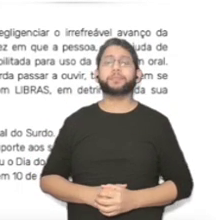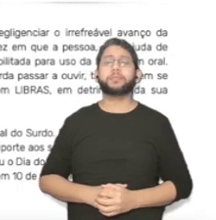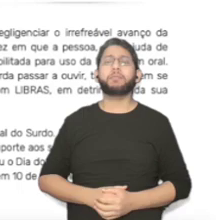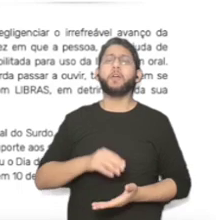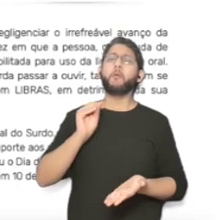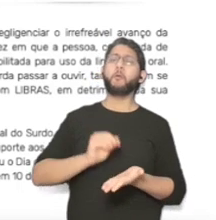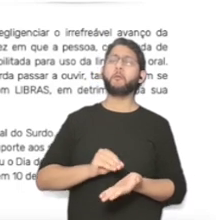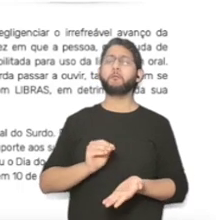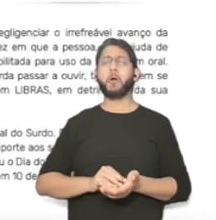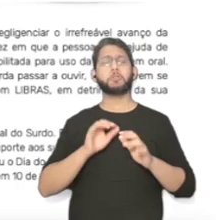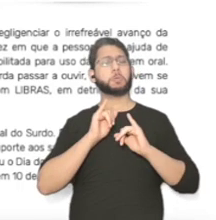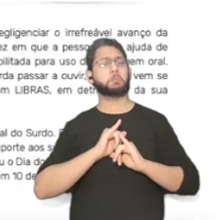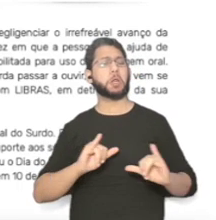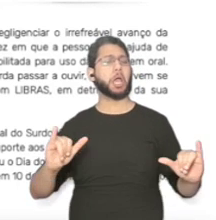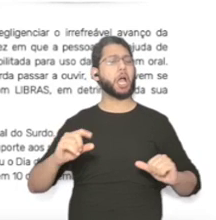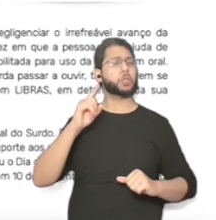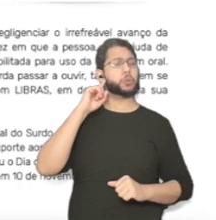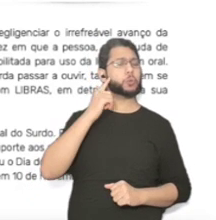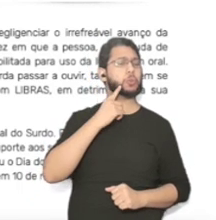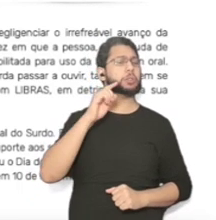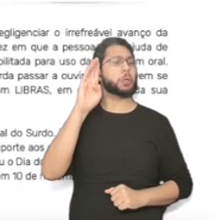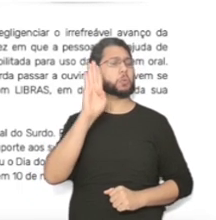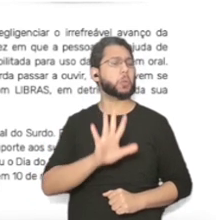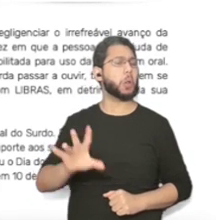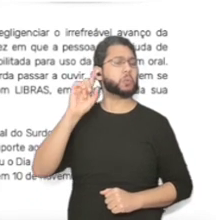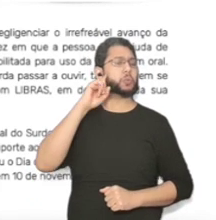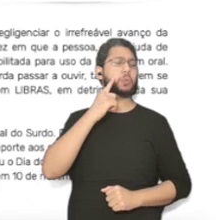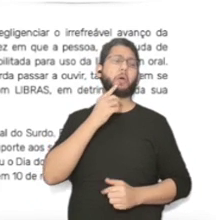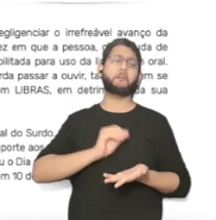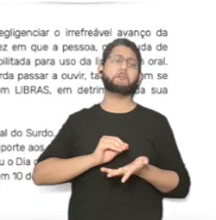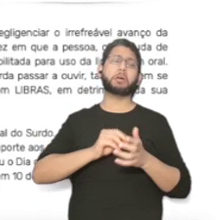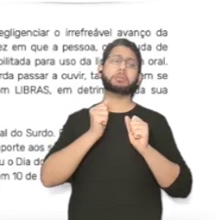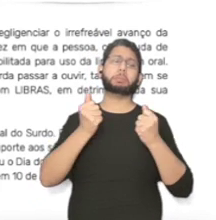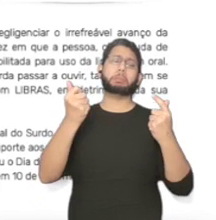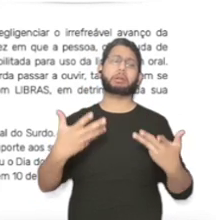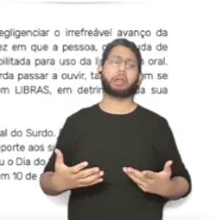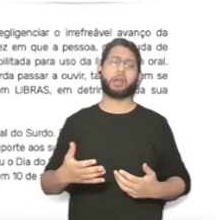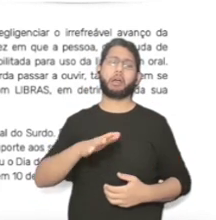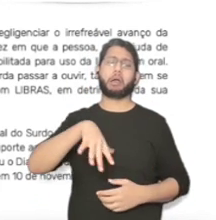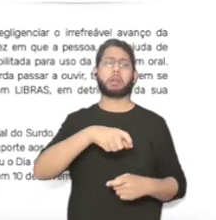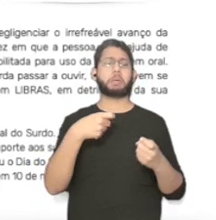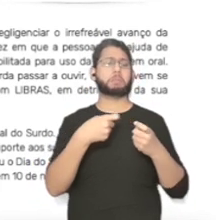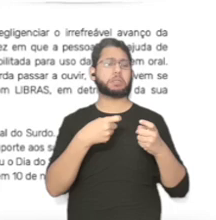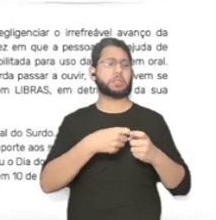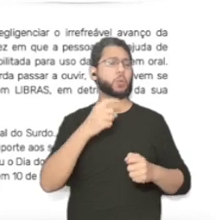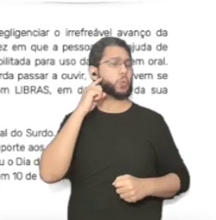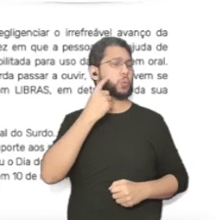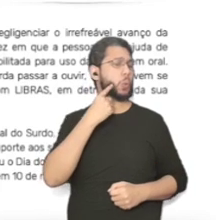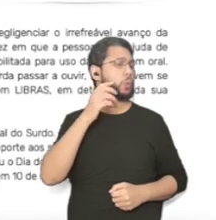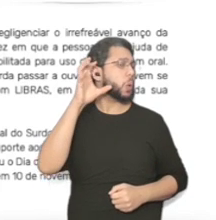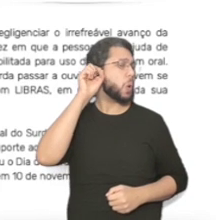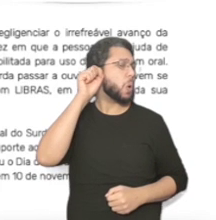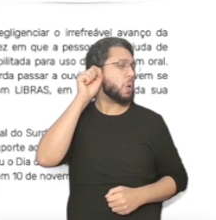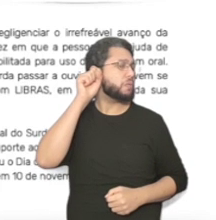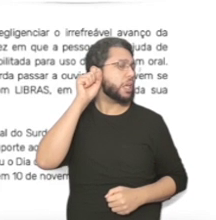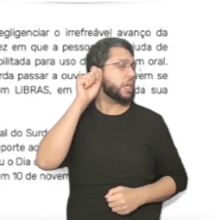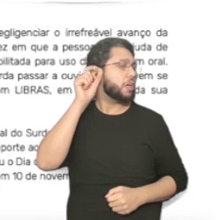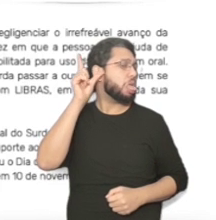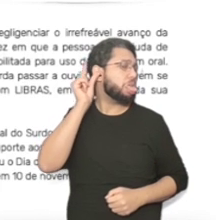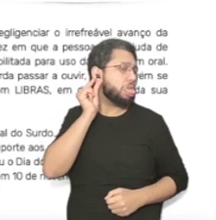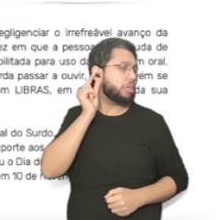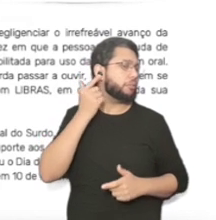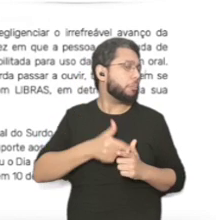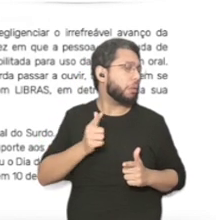fala: falta explicar melhor à população do que se trata o Dia Nacional do Surdo. Para o senso comum e para a medicina, o surdo é quem não